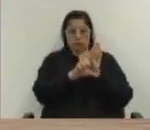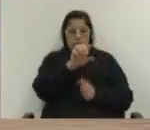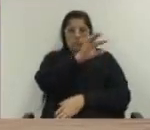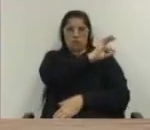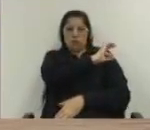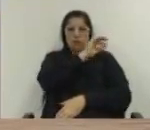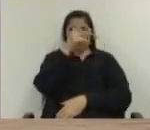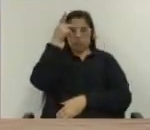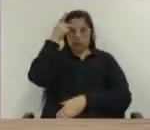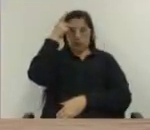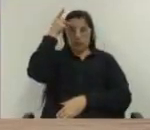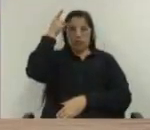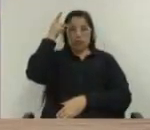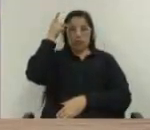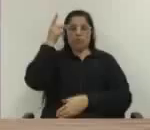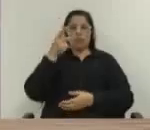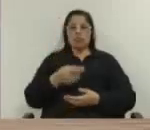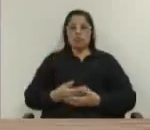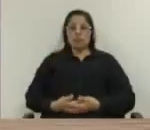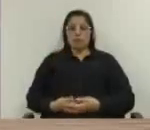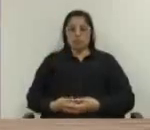Municipal.